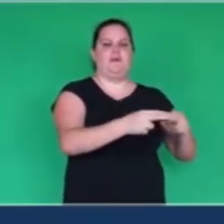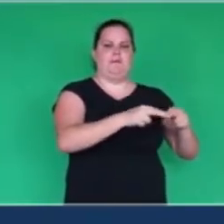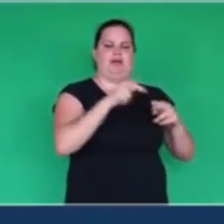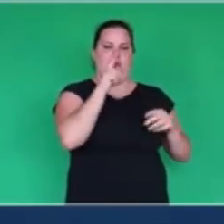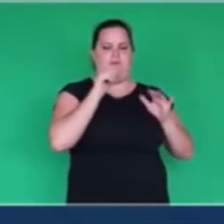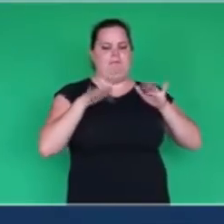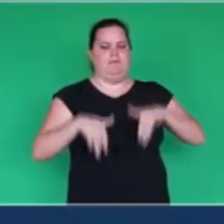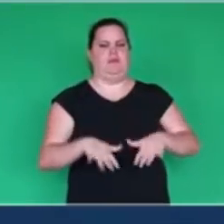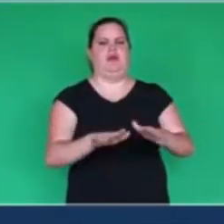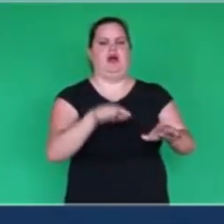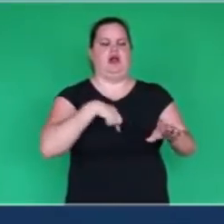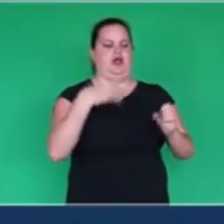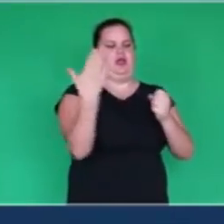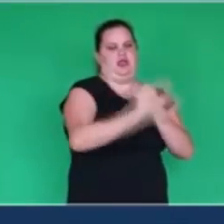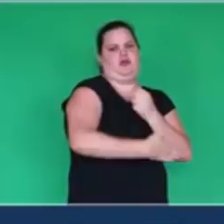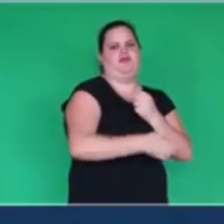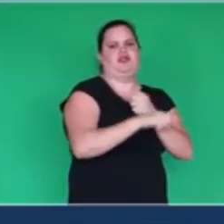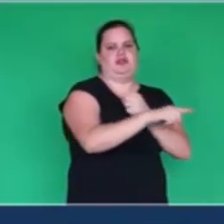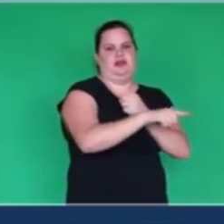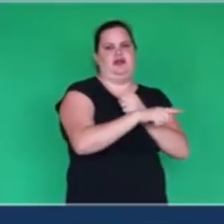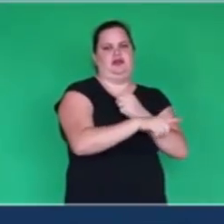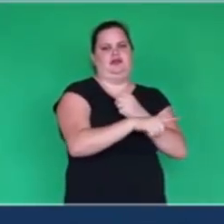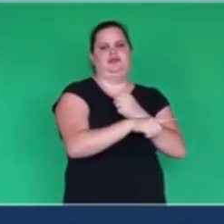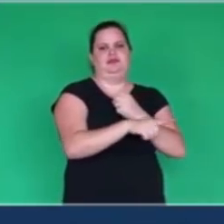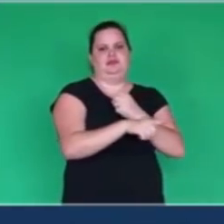zona própria para